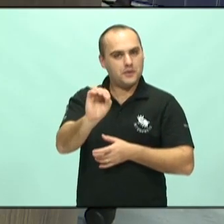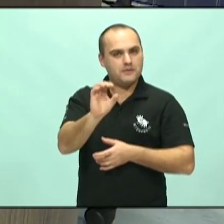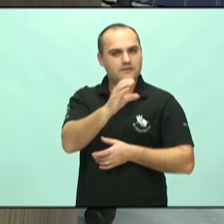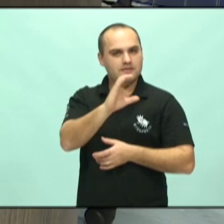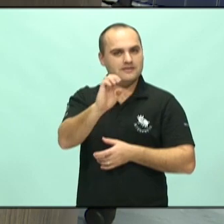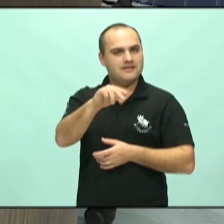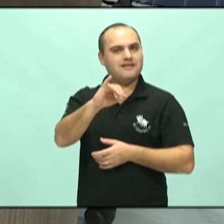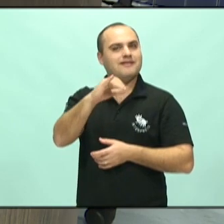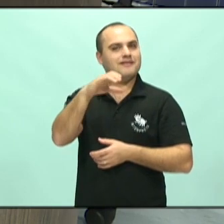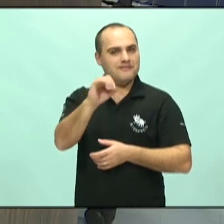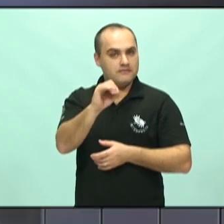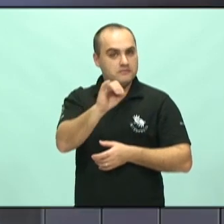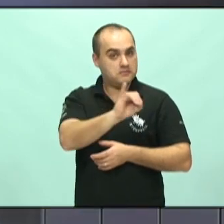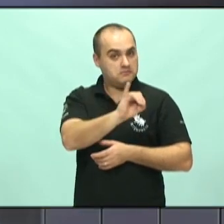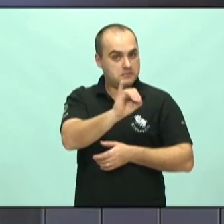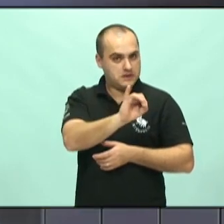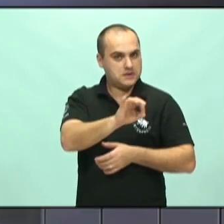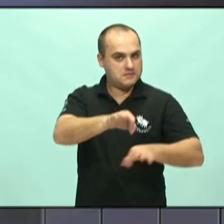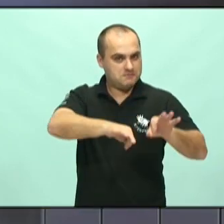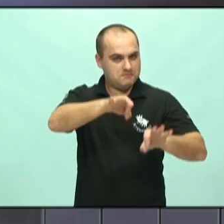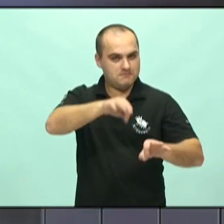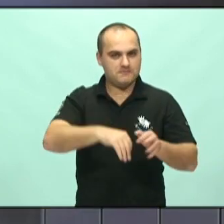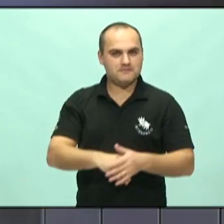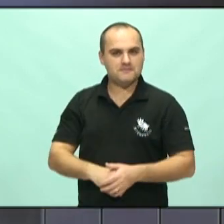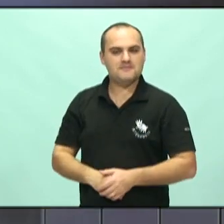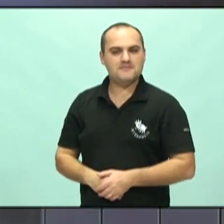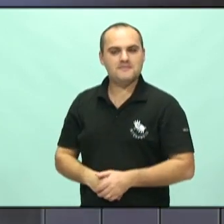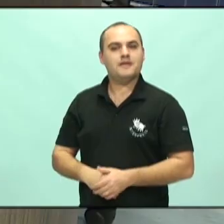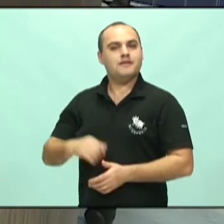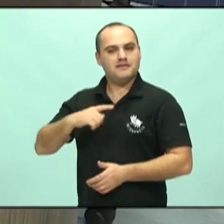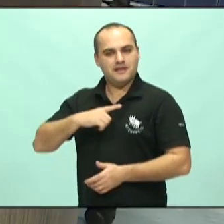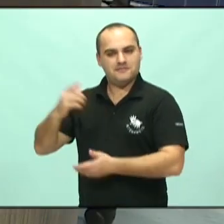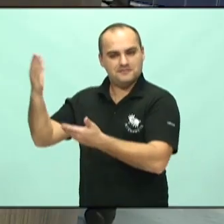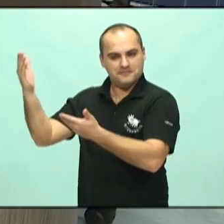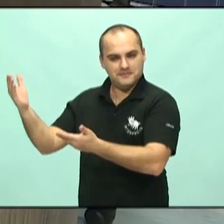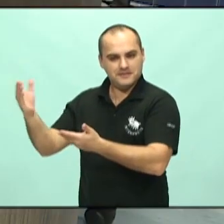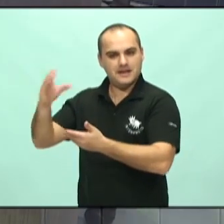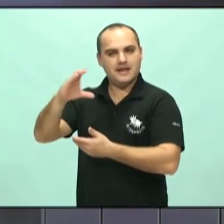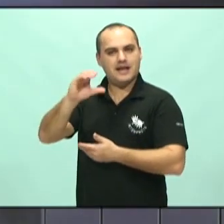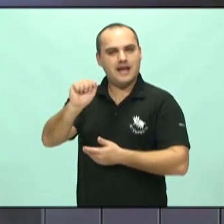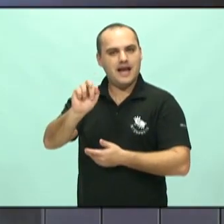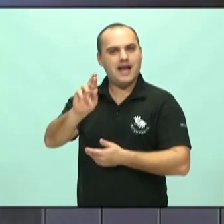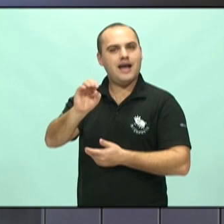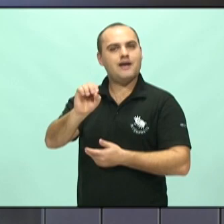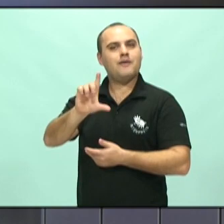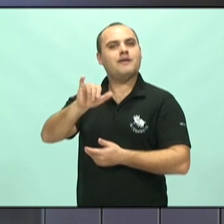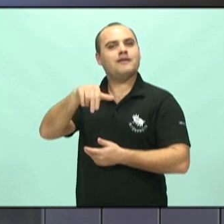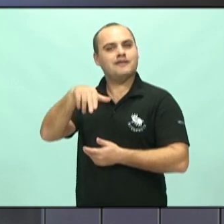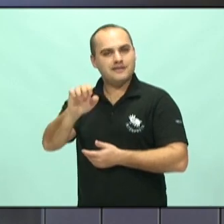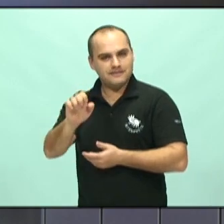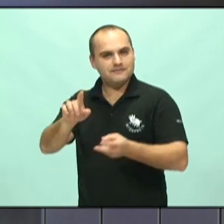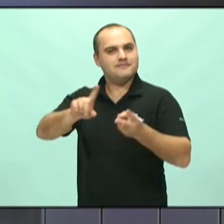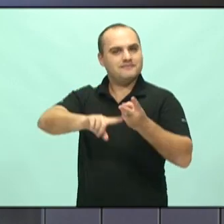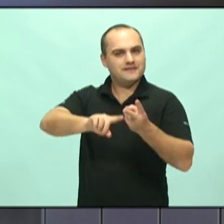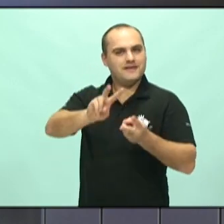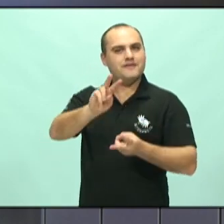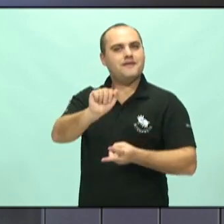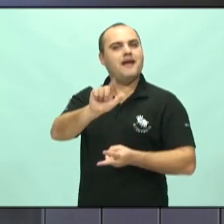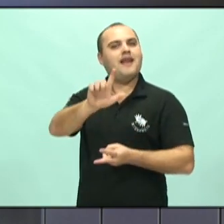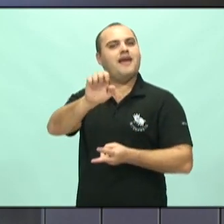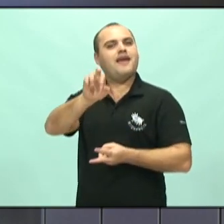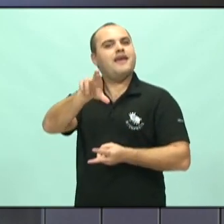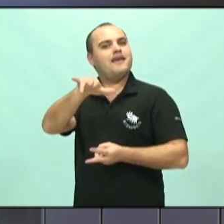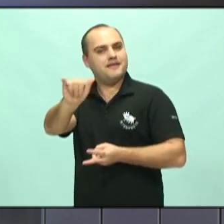de Itajaí. A Caroline Gonçalves, que é a produtora, e também a Valéria de Oliveira, que é professora e atriz.